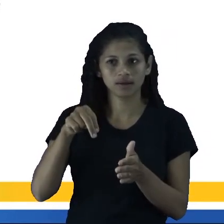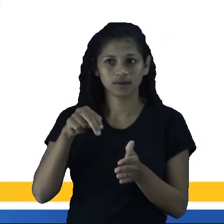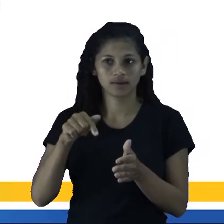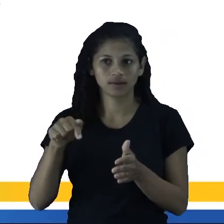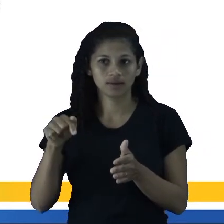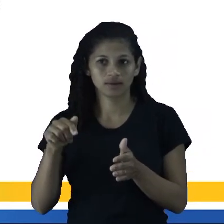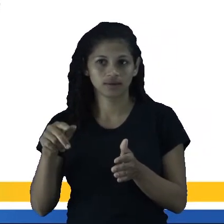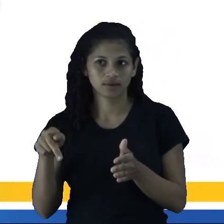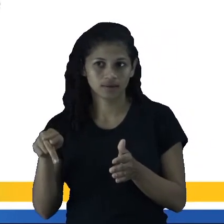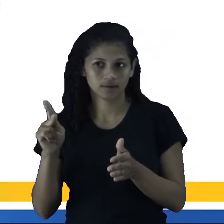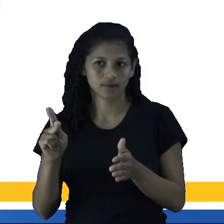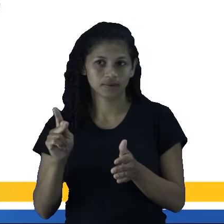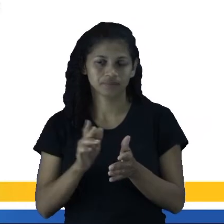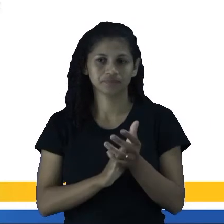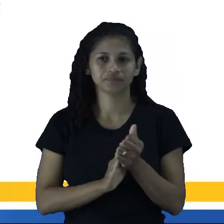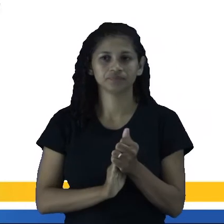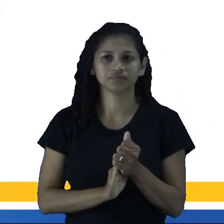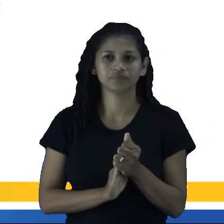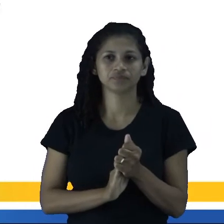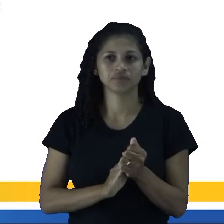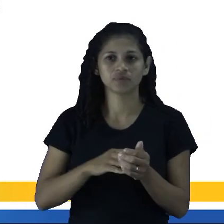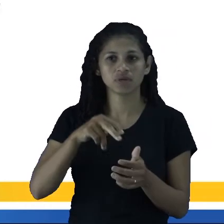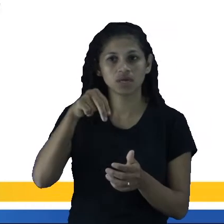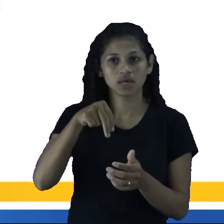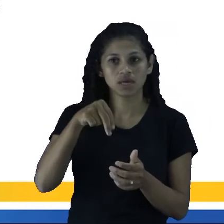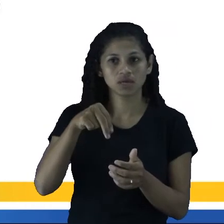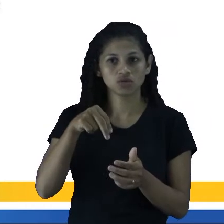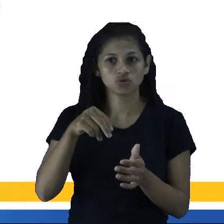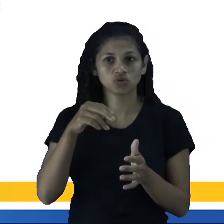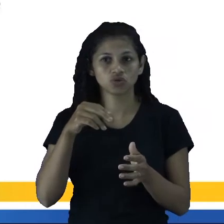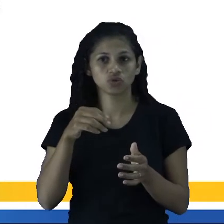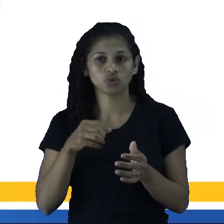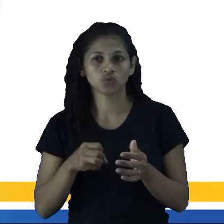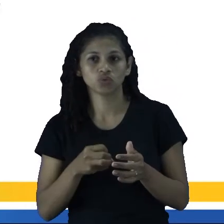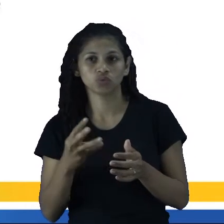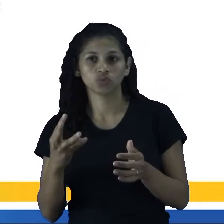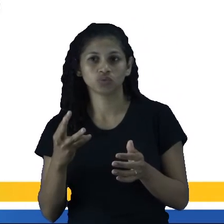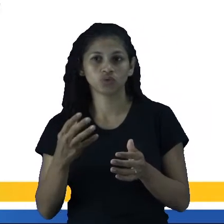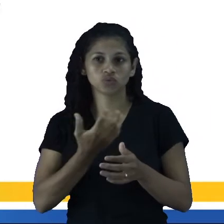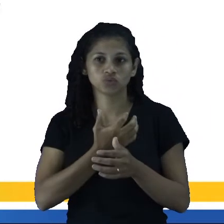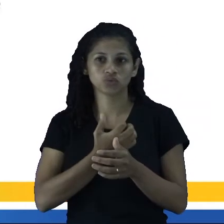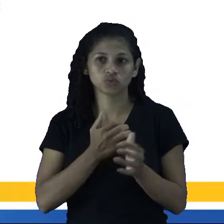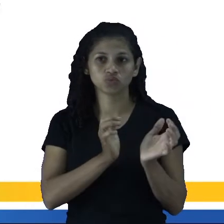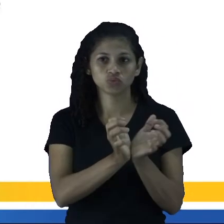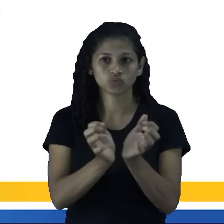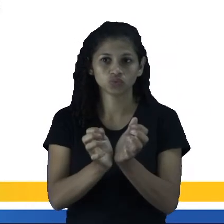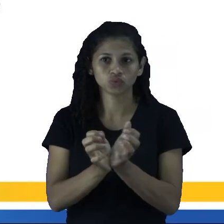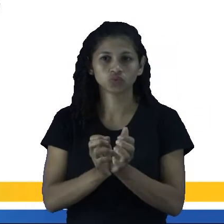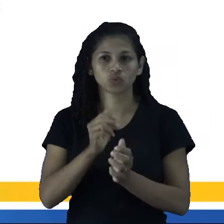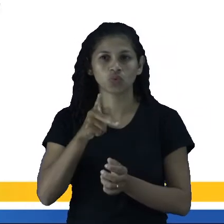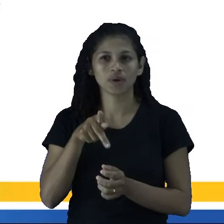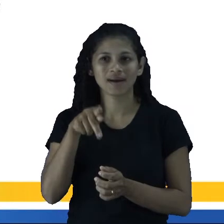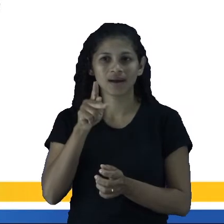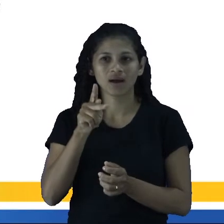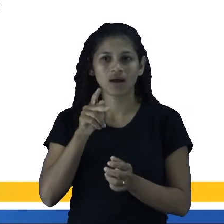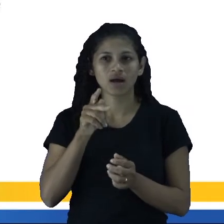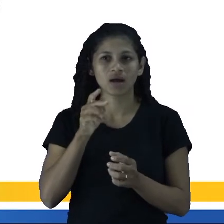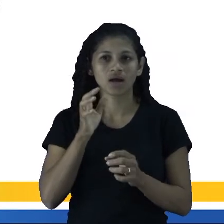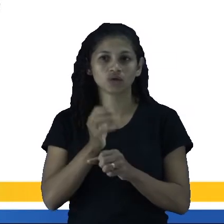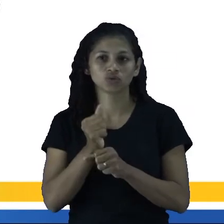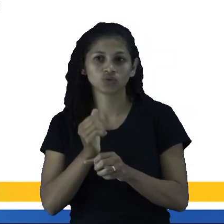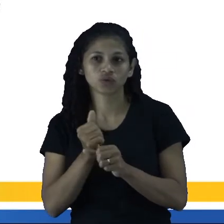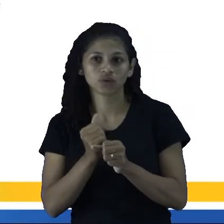ok? N, total de elementos do conjunto. K, total de elementos no subconjunto, tá? Que são aqueles que eu